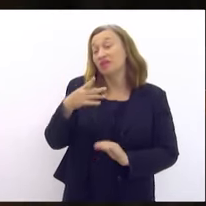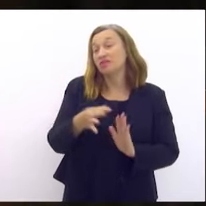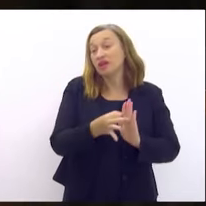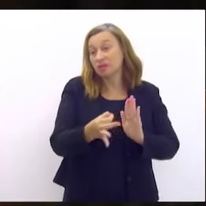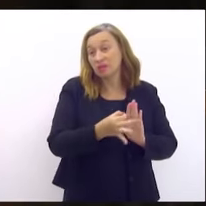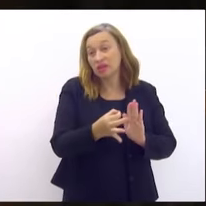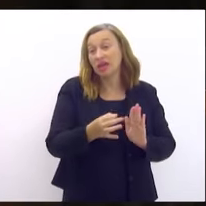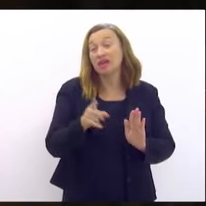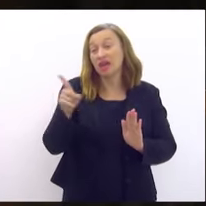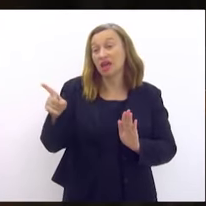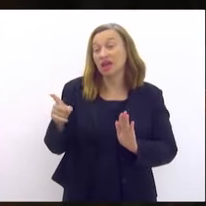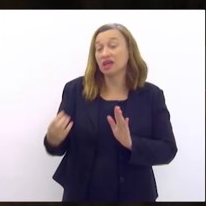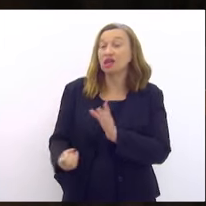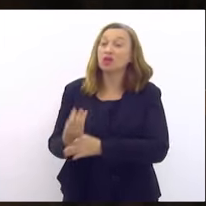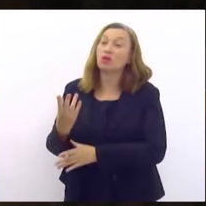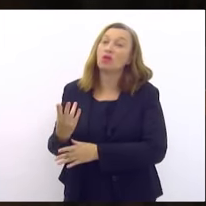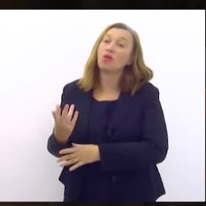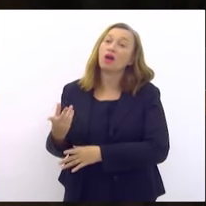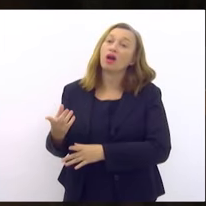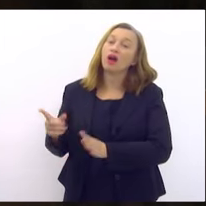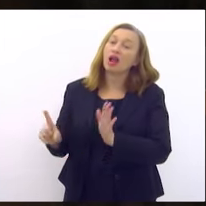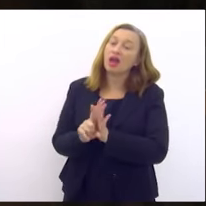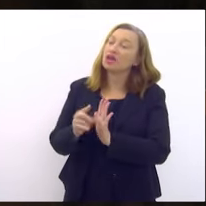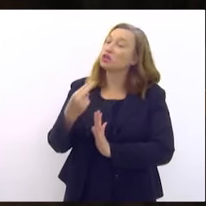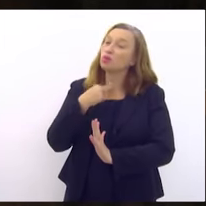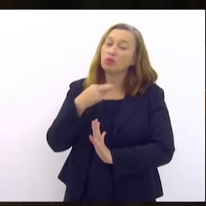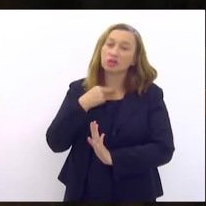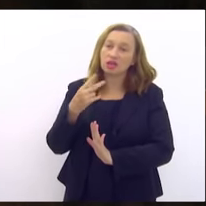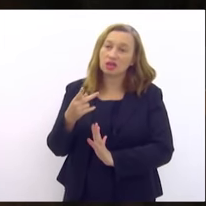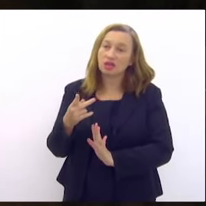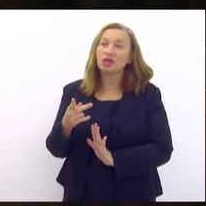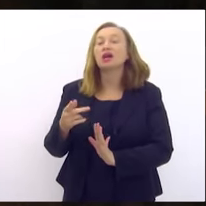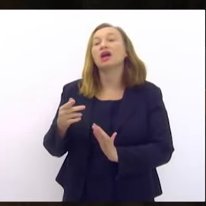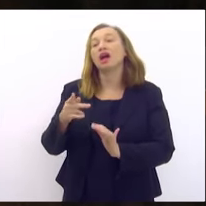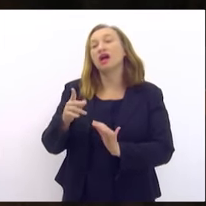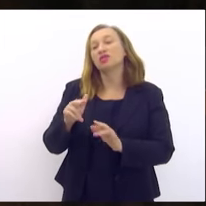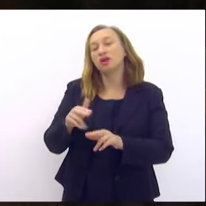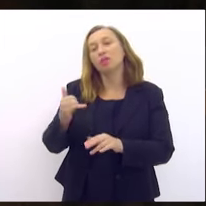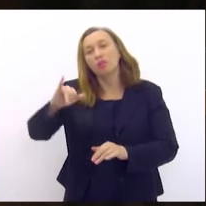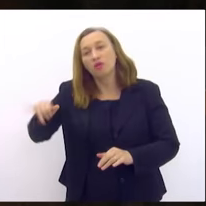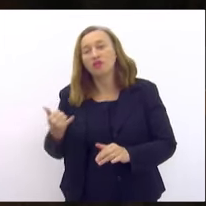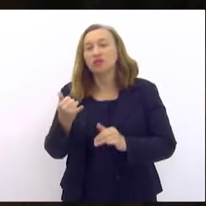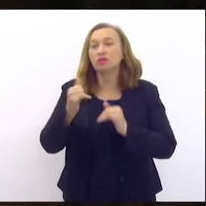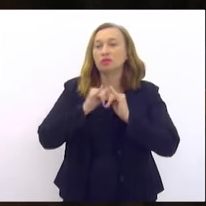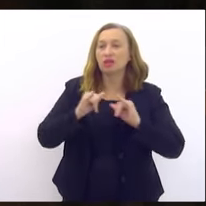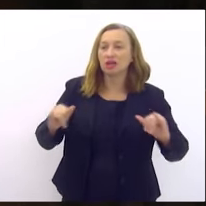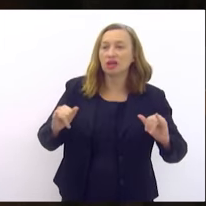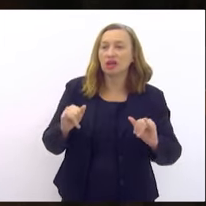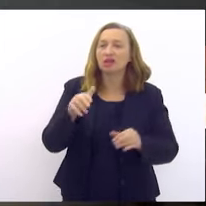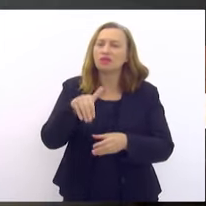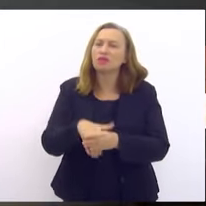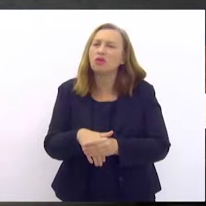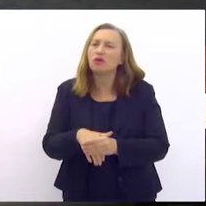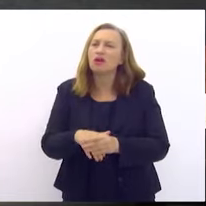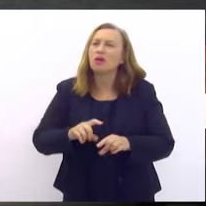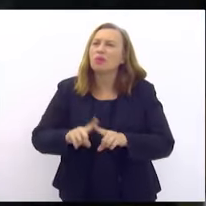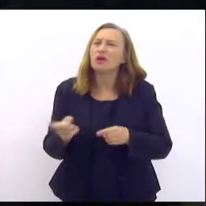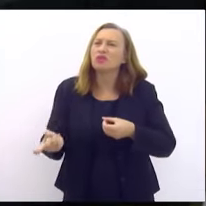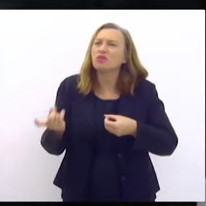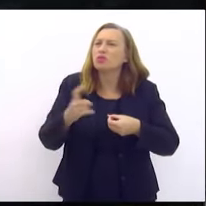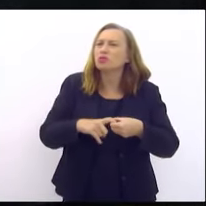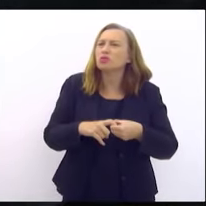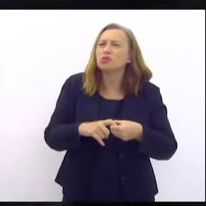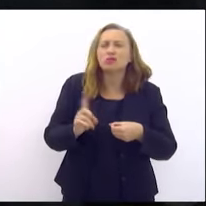coautora e ela não sabia que não poderia dar aí ela aproveitou para dar declaração de voto e a gente vai voltar aos pareceres presente vai declarar